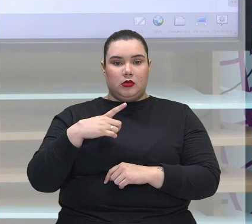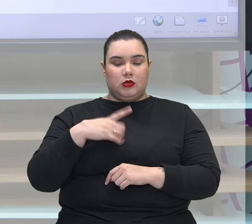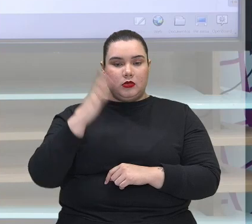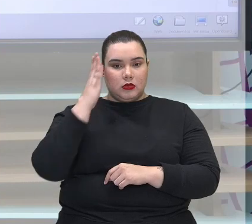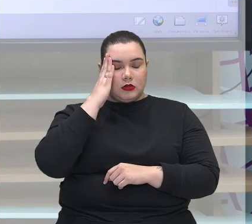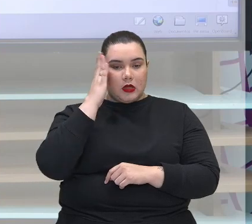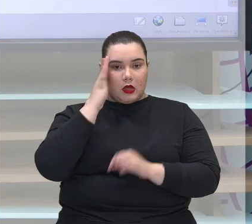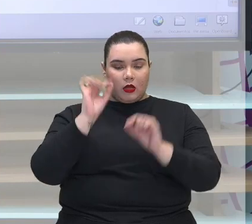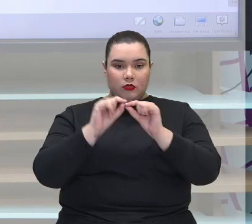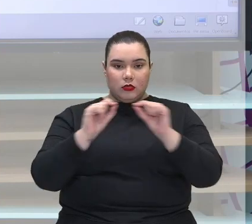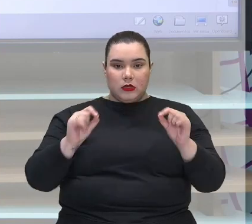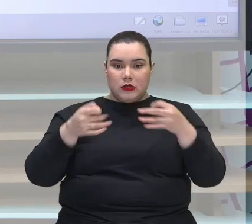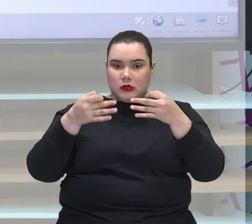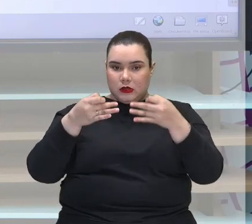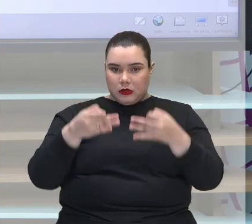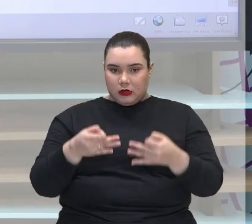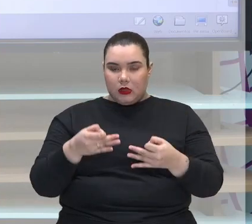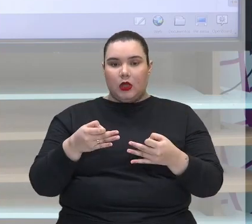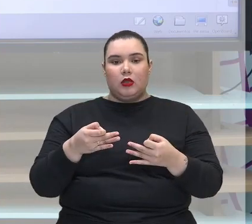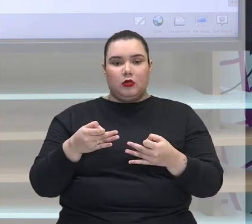as medidas exatamente